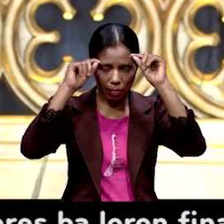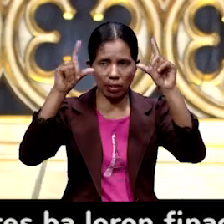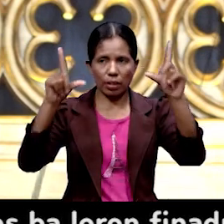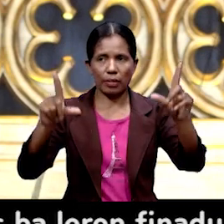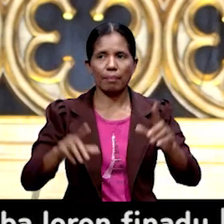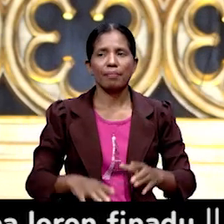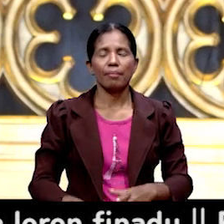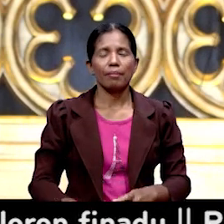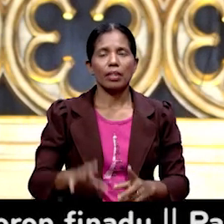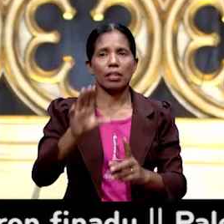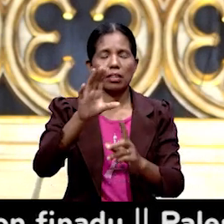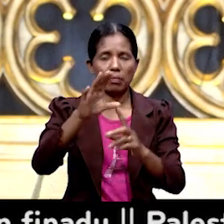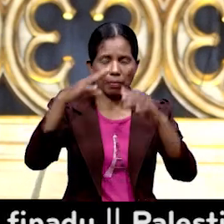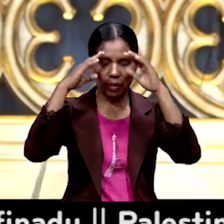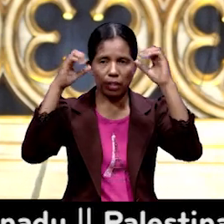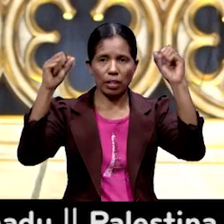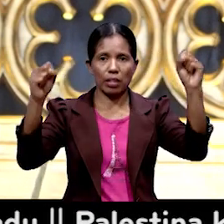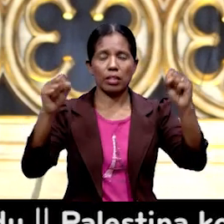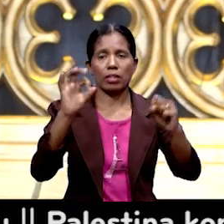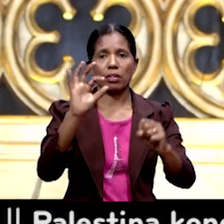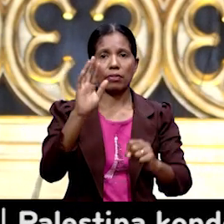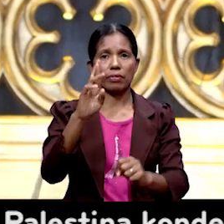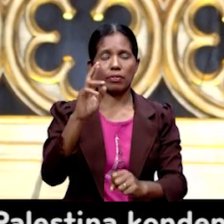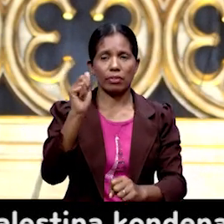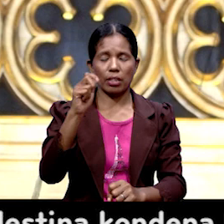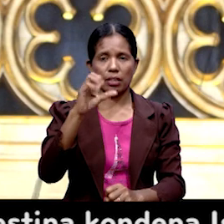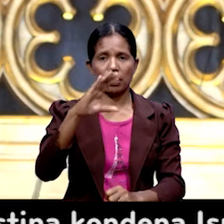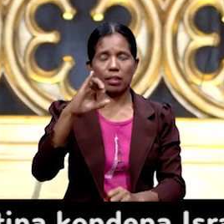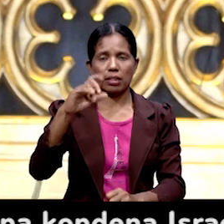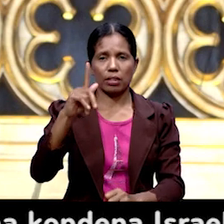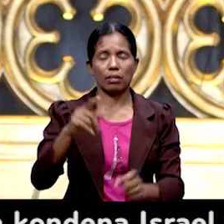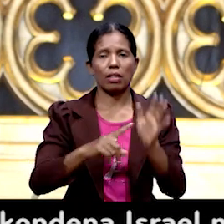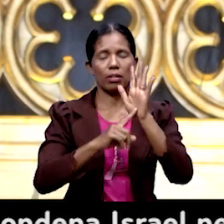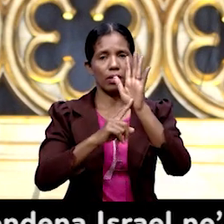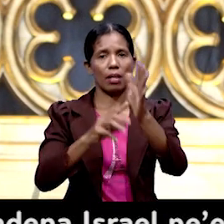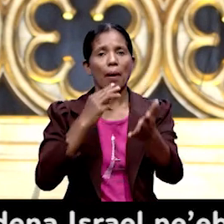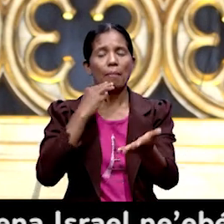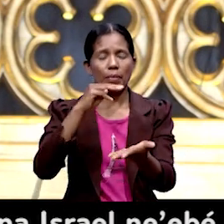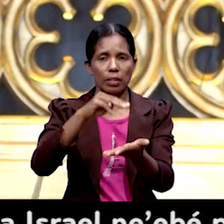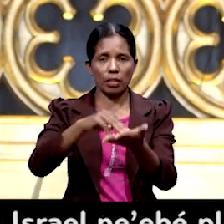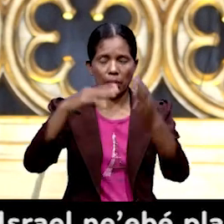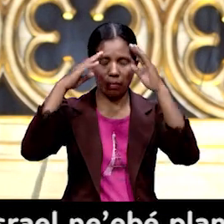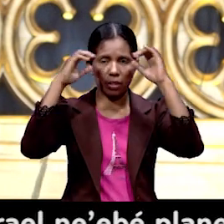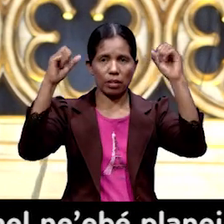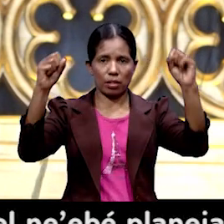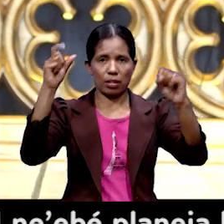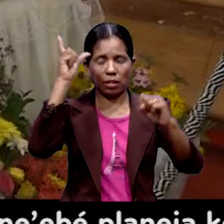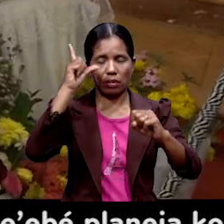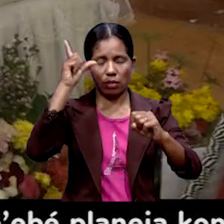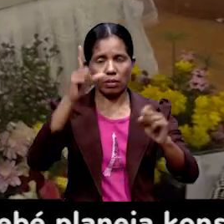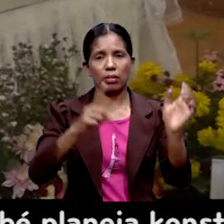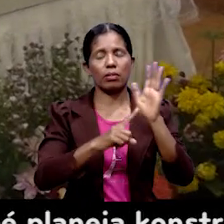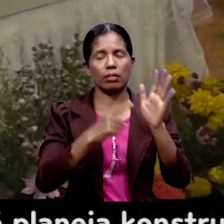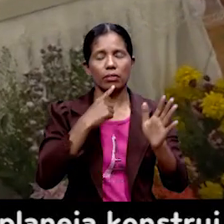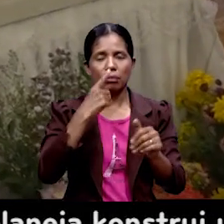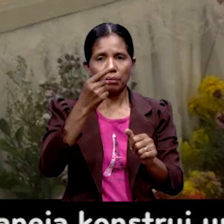Civil Presidência República, Francisco Maria de Vasconcelos, hatou o mensagem Presidente República Nian, onde